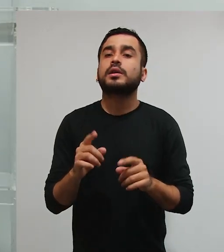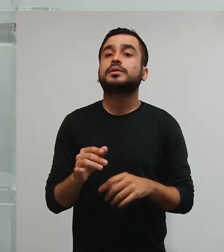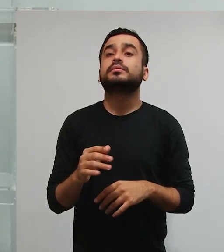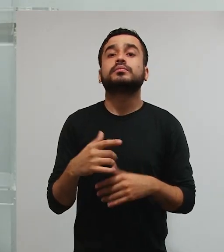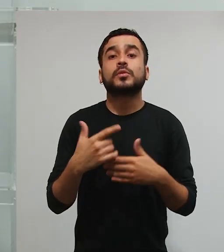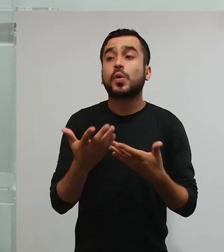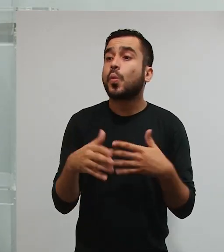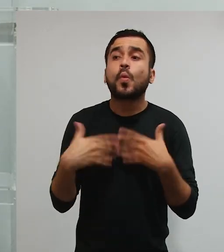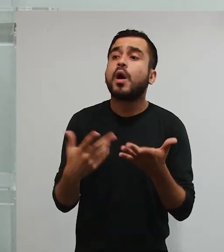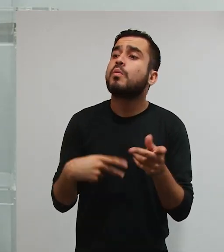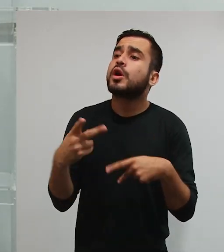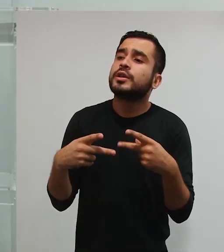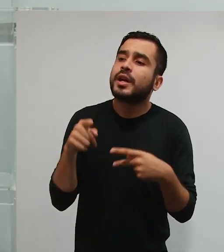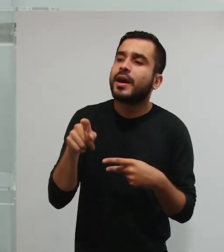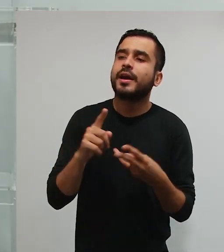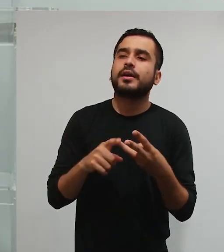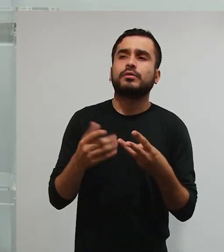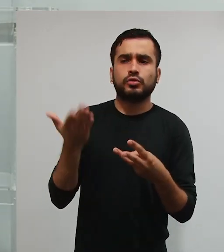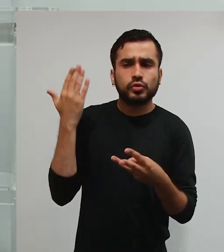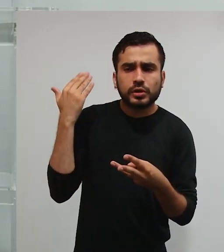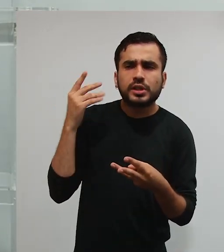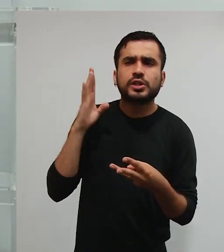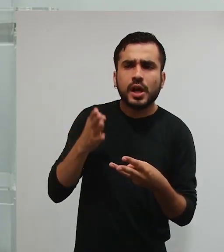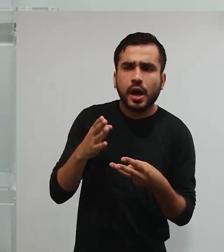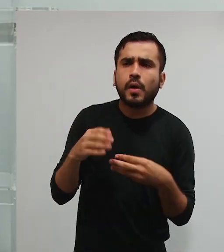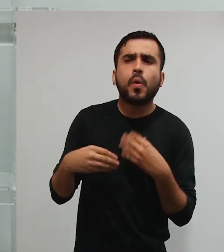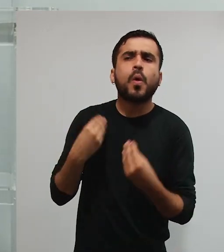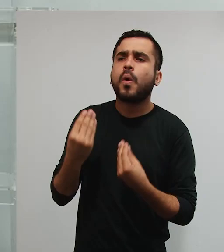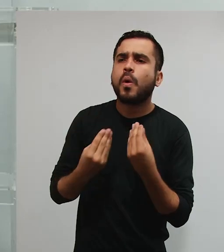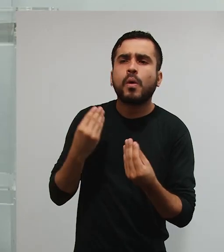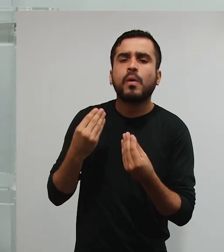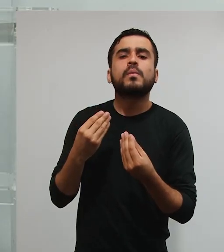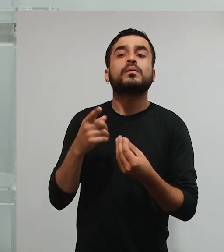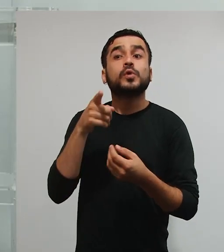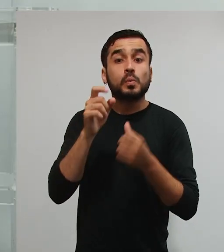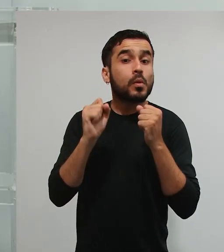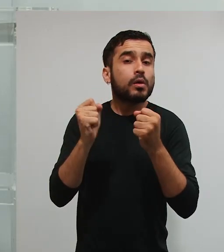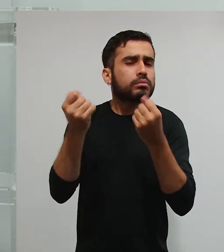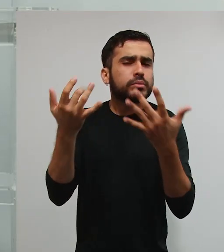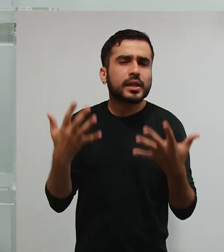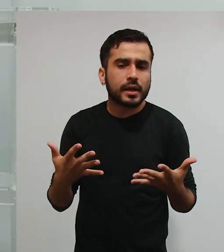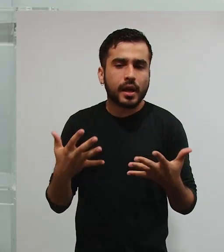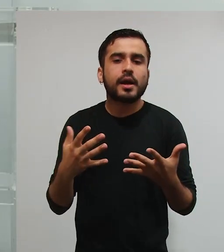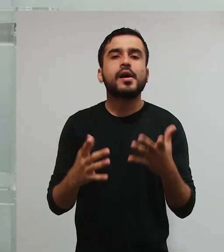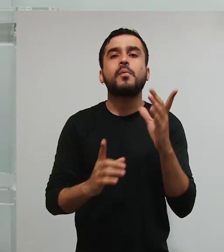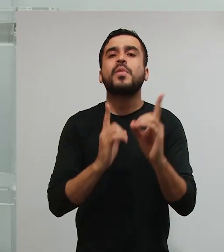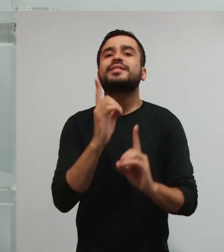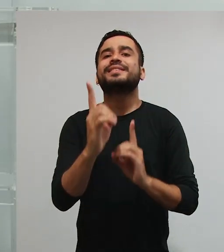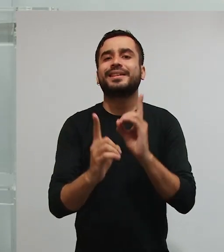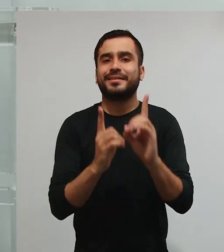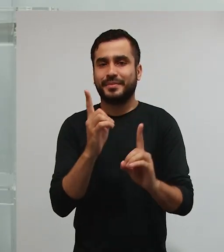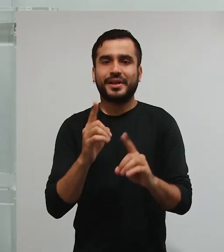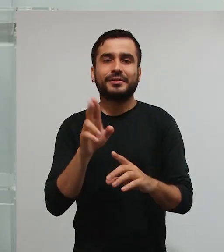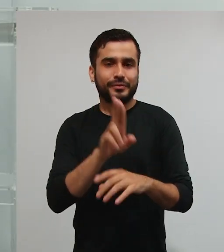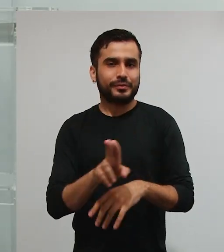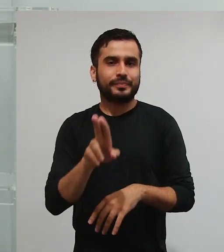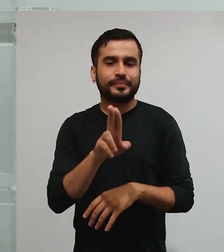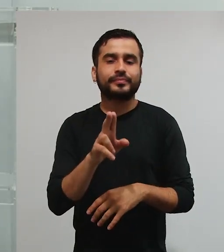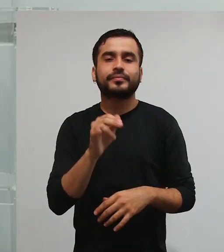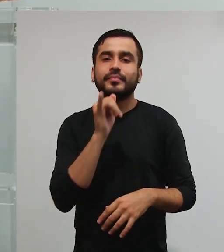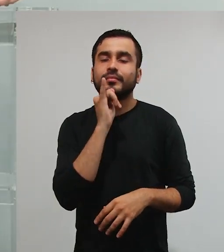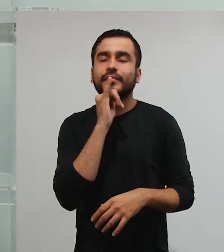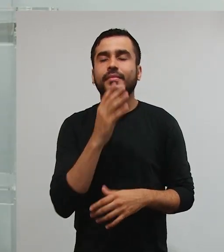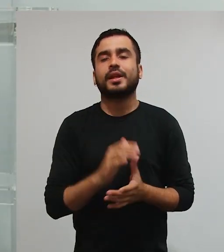projeto que é feito? Quando que já foi feito? Já teve projeto? Você pode colocar uma dinâmica de, por exemplo,